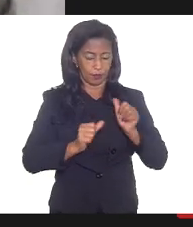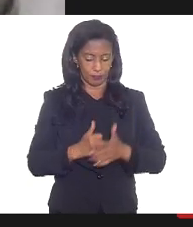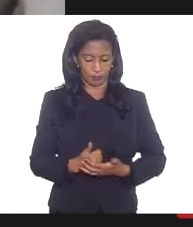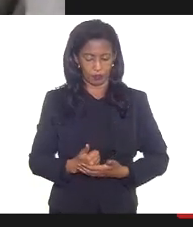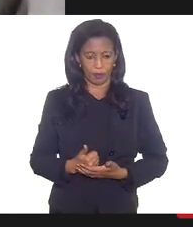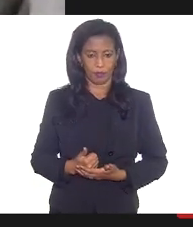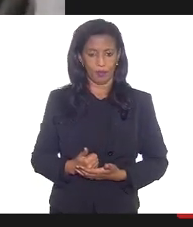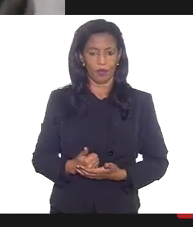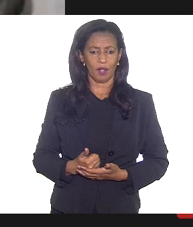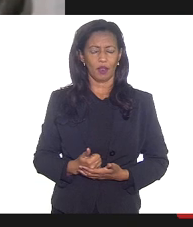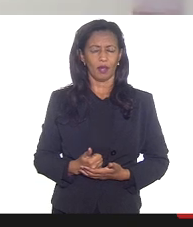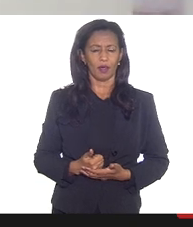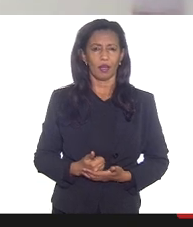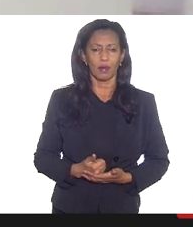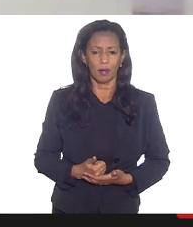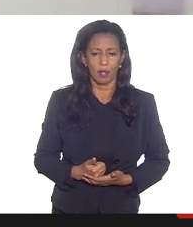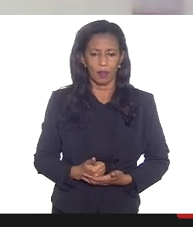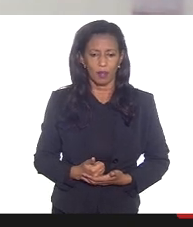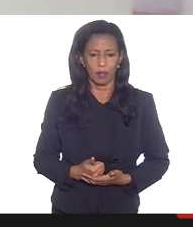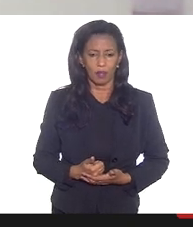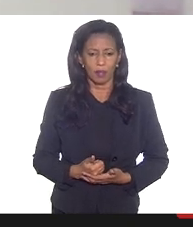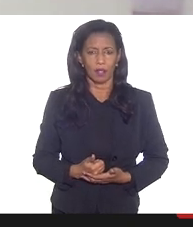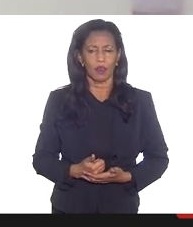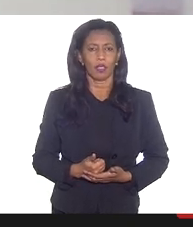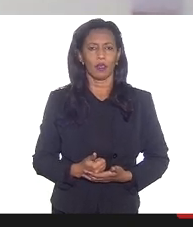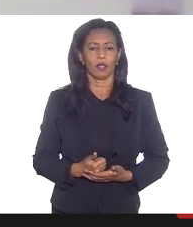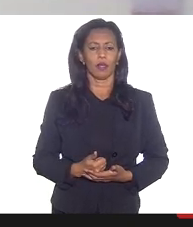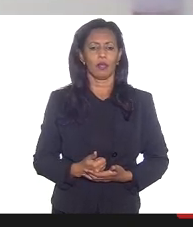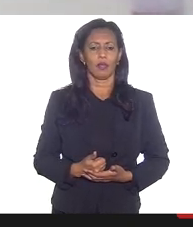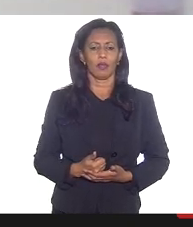presença da Lei 11.104. Um minuto. Sim?